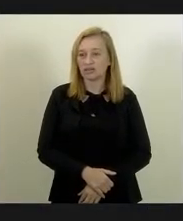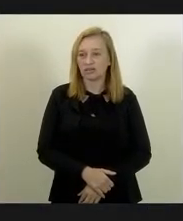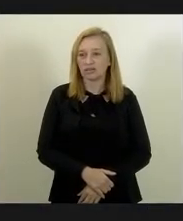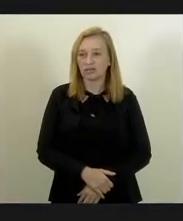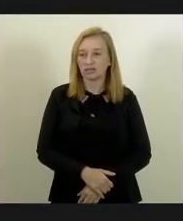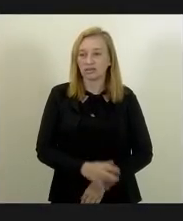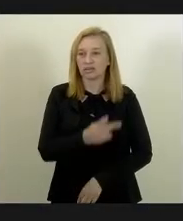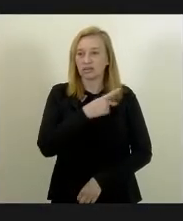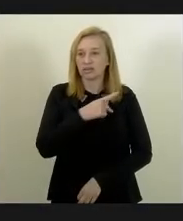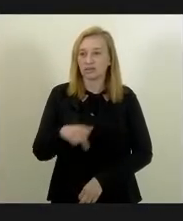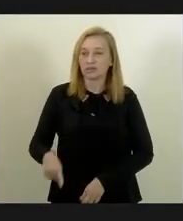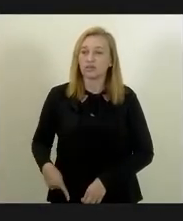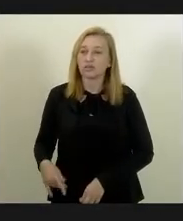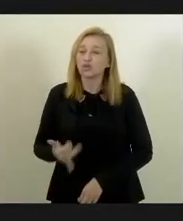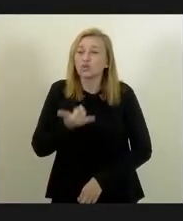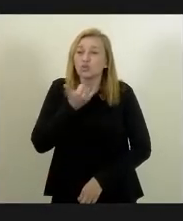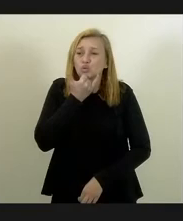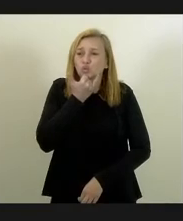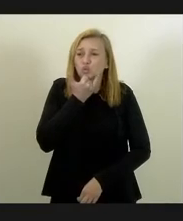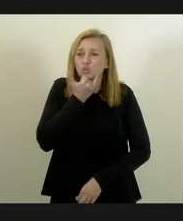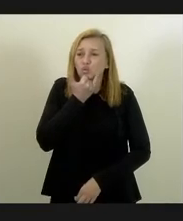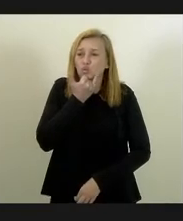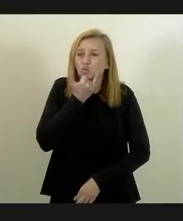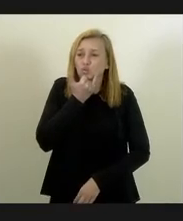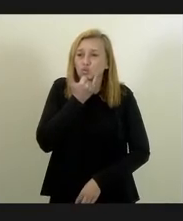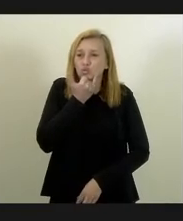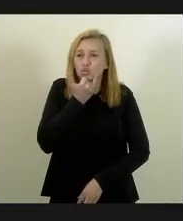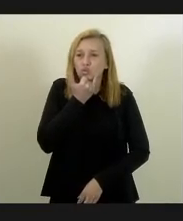Presidente, desculpe